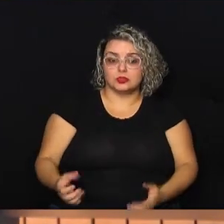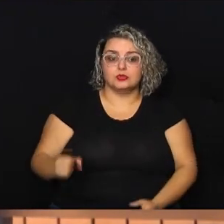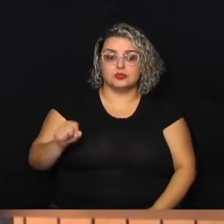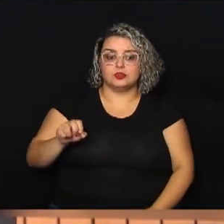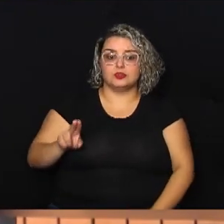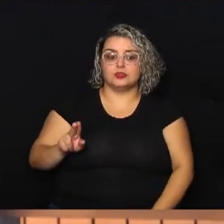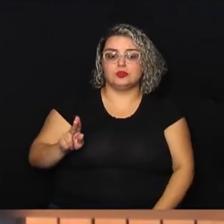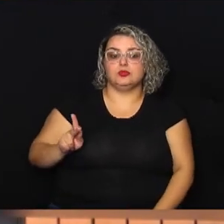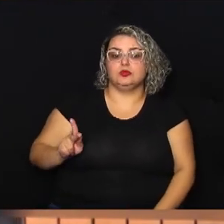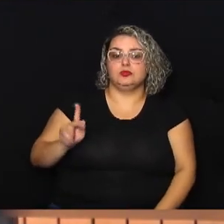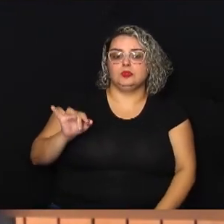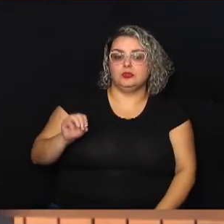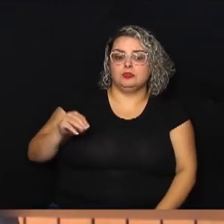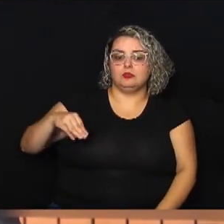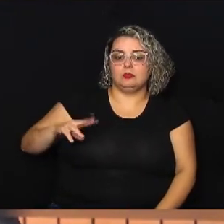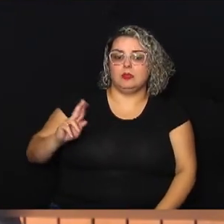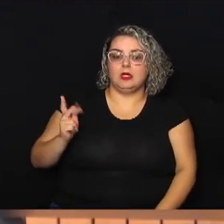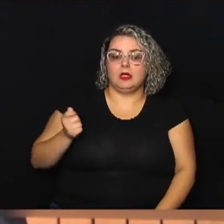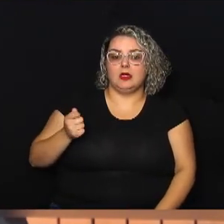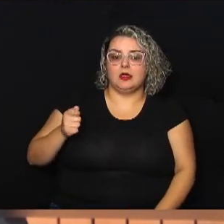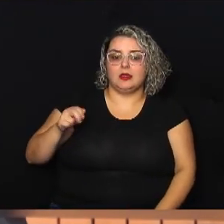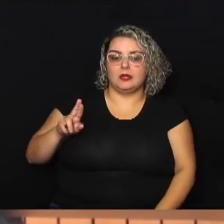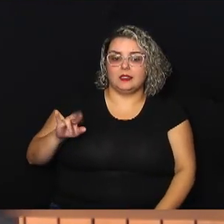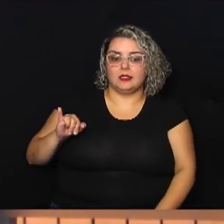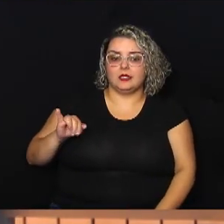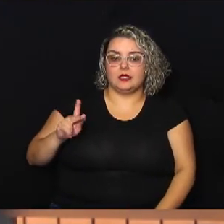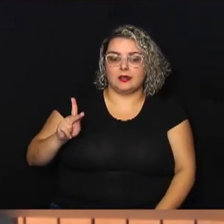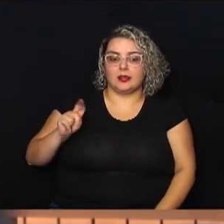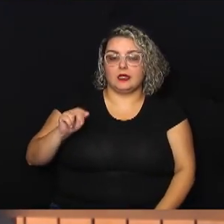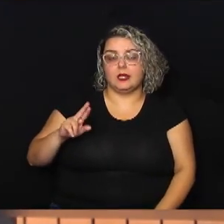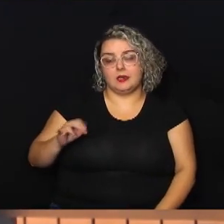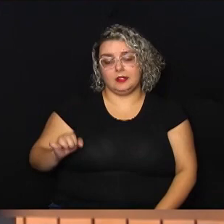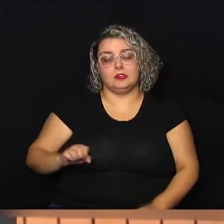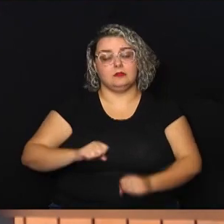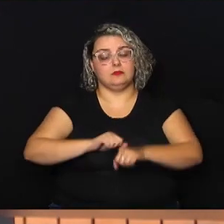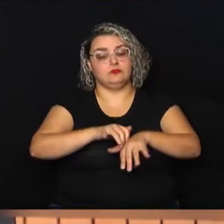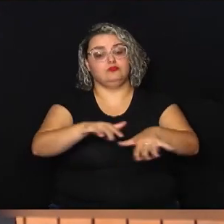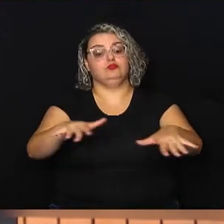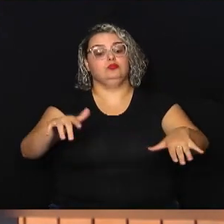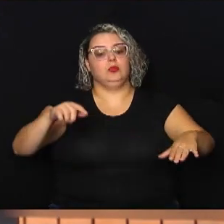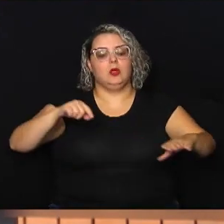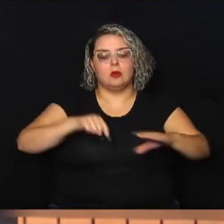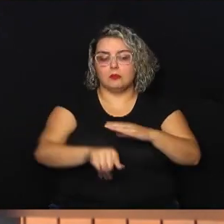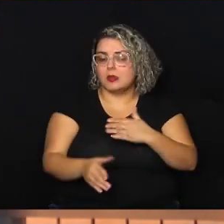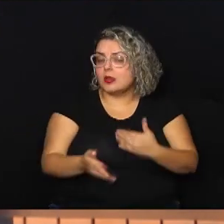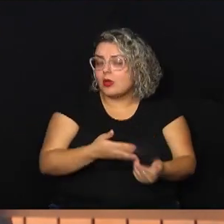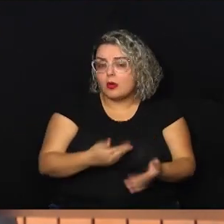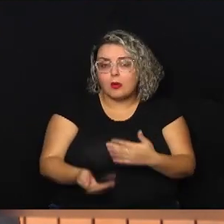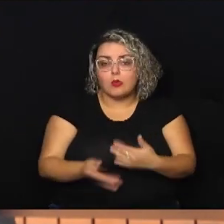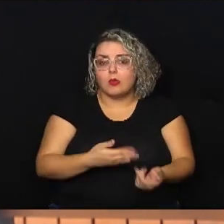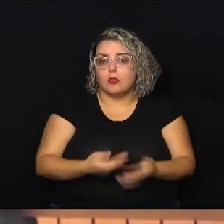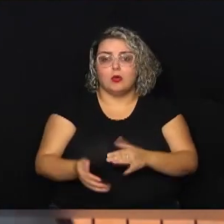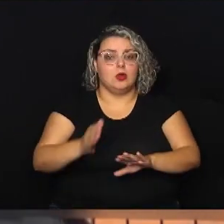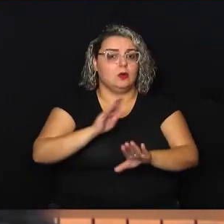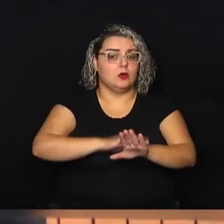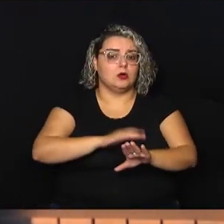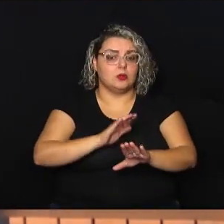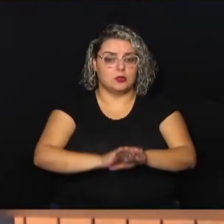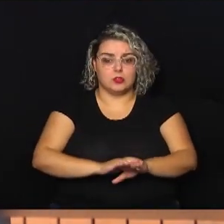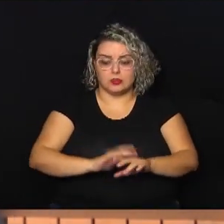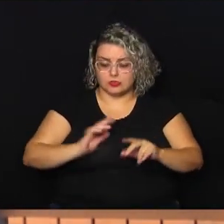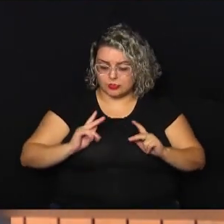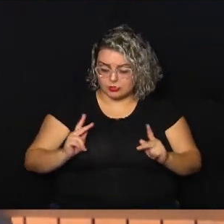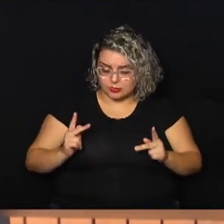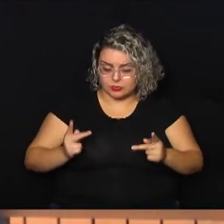Mahikari são amplos e profundos, mas qualquer atividade que o ser